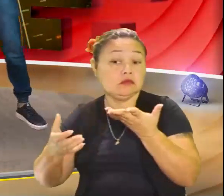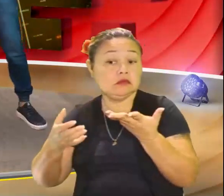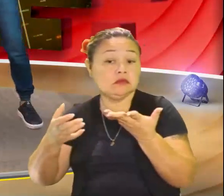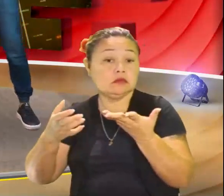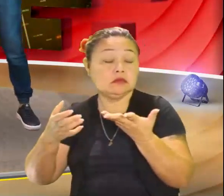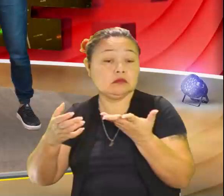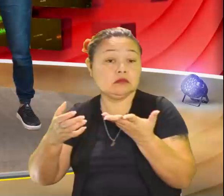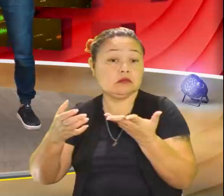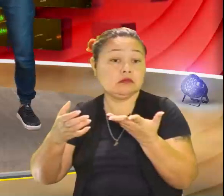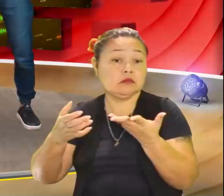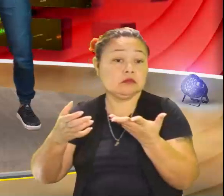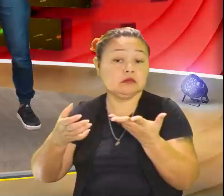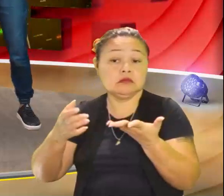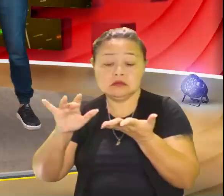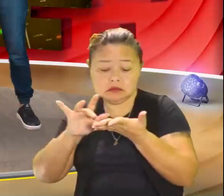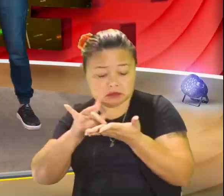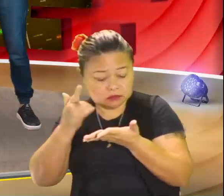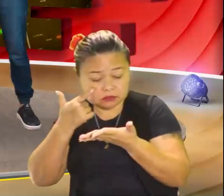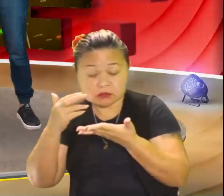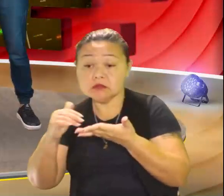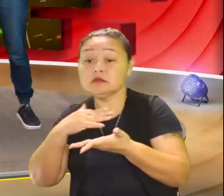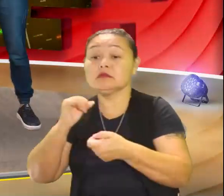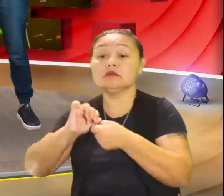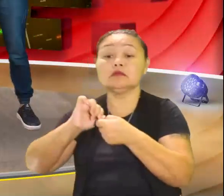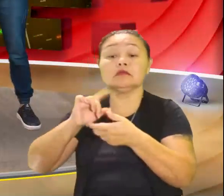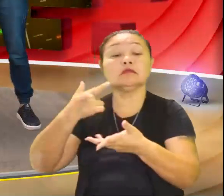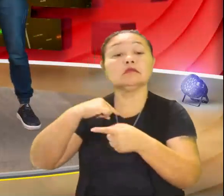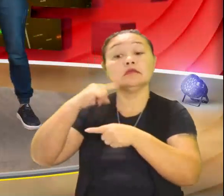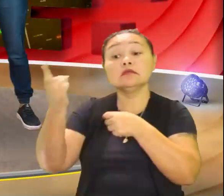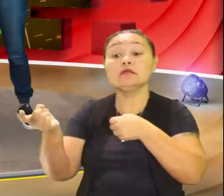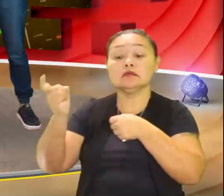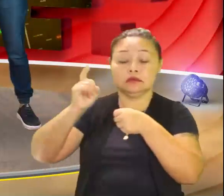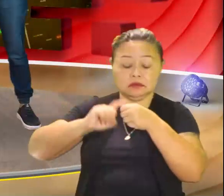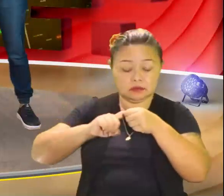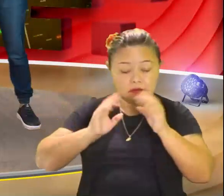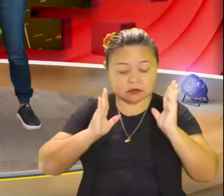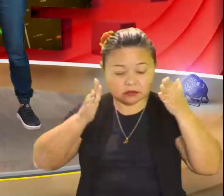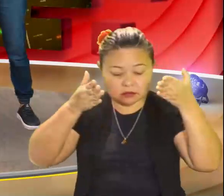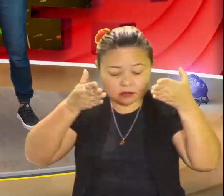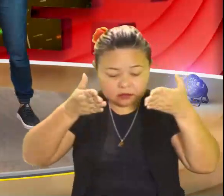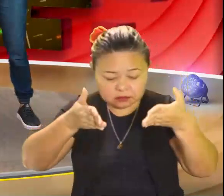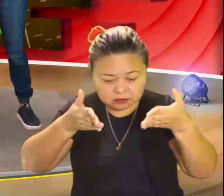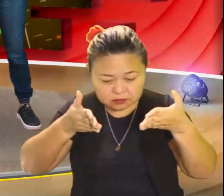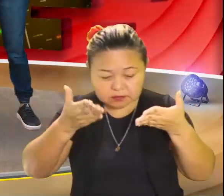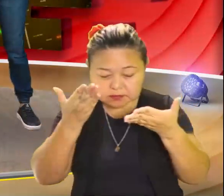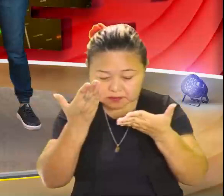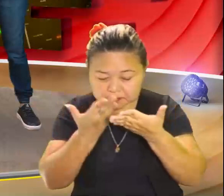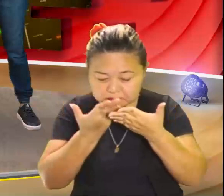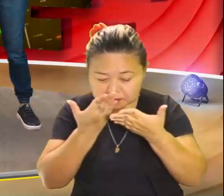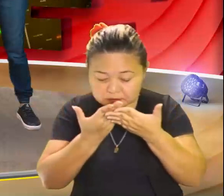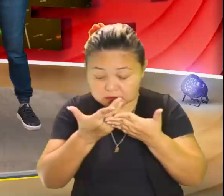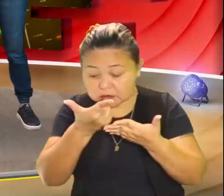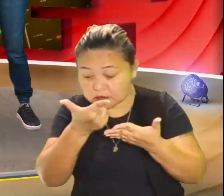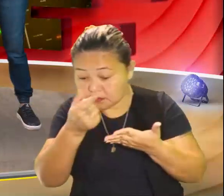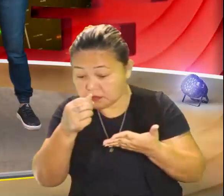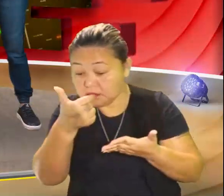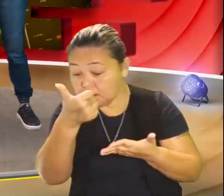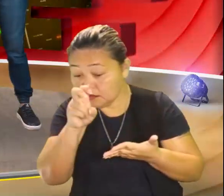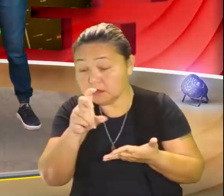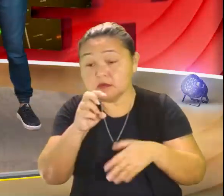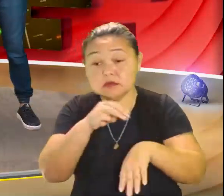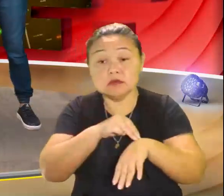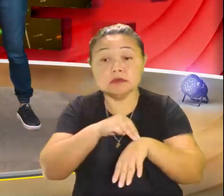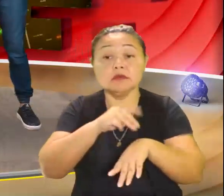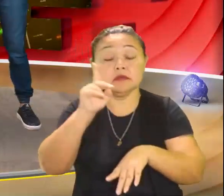atender as suas mensagens e tudo mais. E quando voltar, volta focado, volta para estudar, seja 15, seja 20,